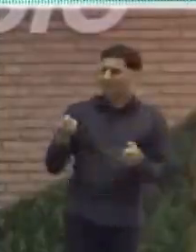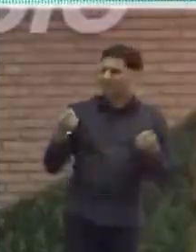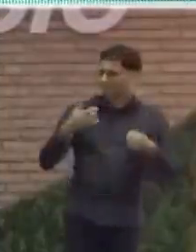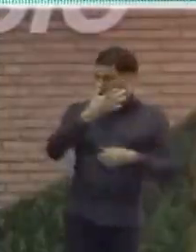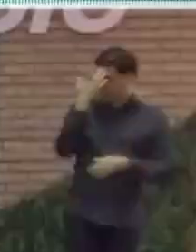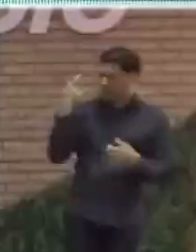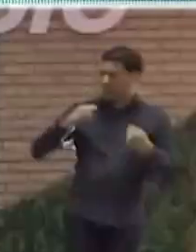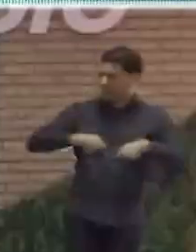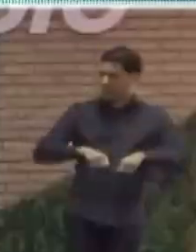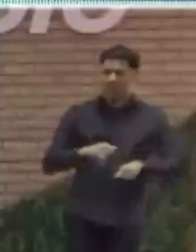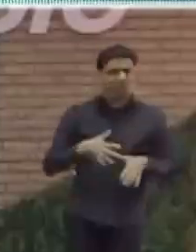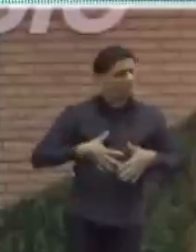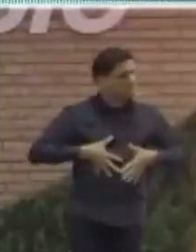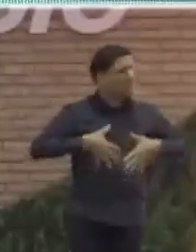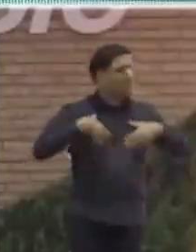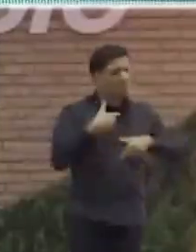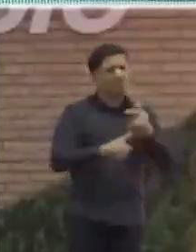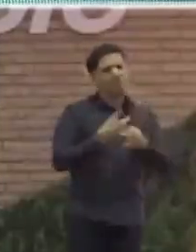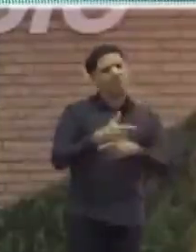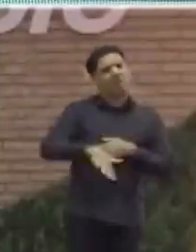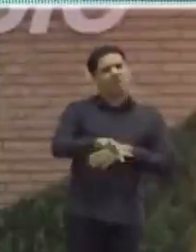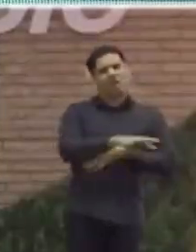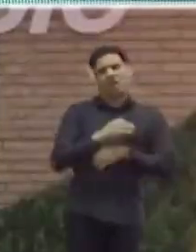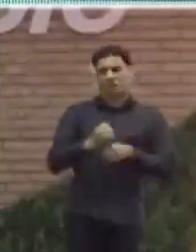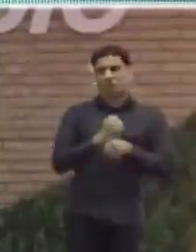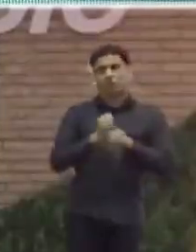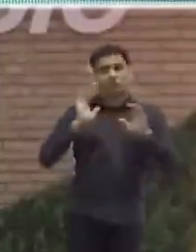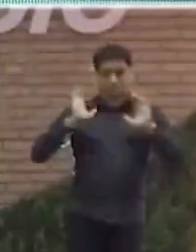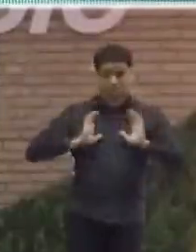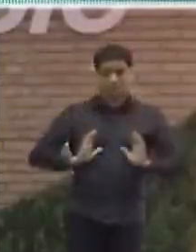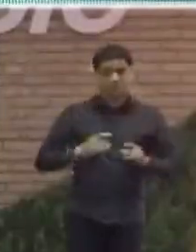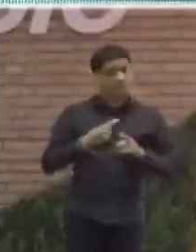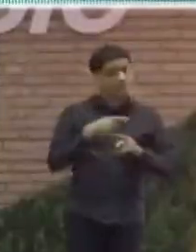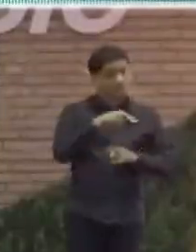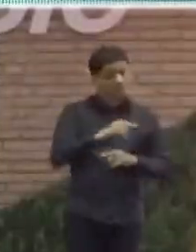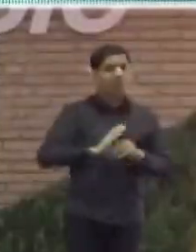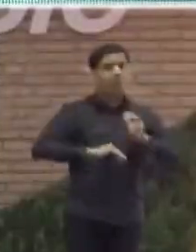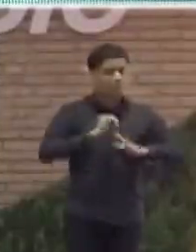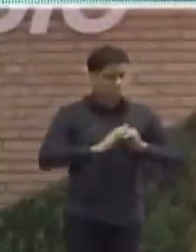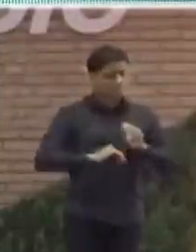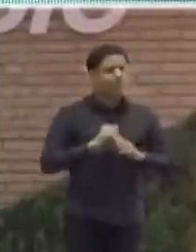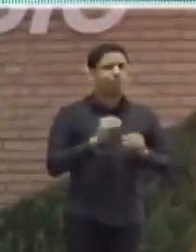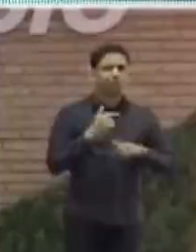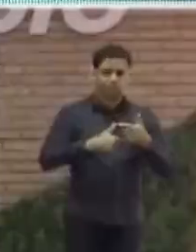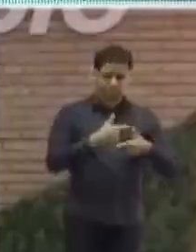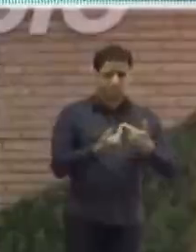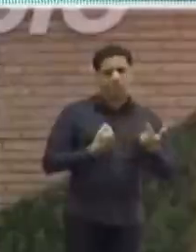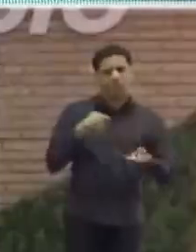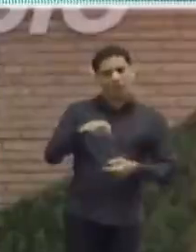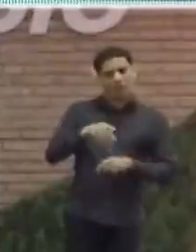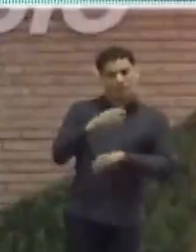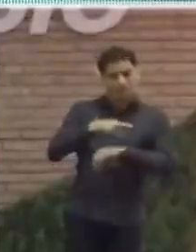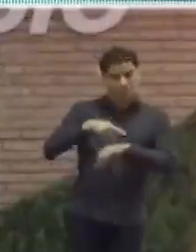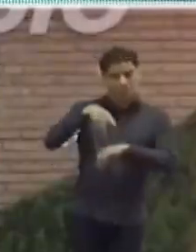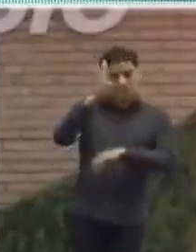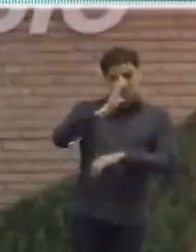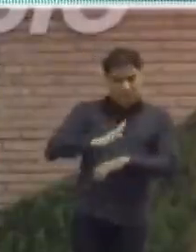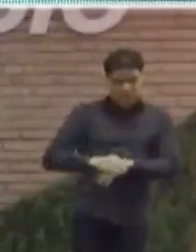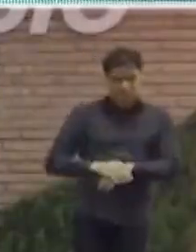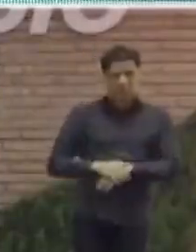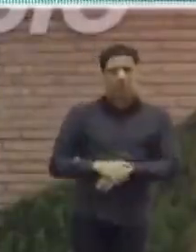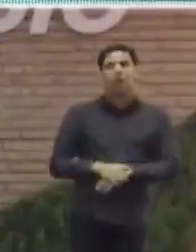é muito importante para o país. Então, tudo isso somado nesse ENIC,